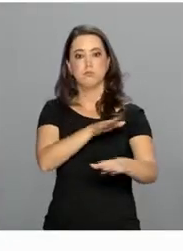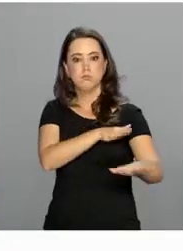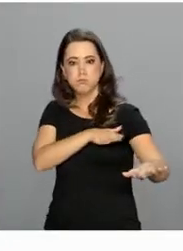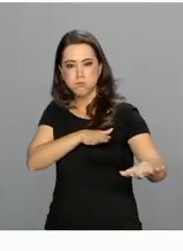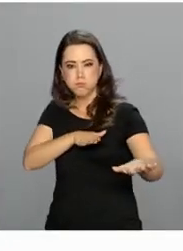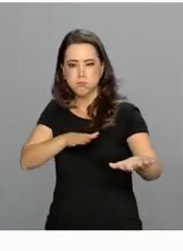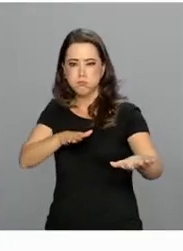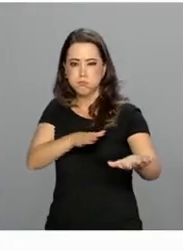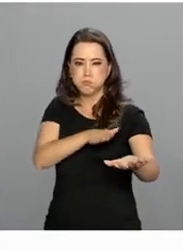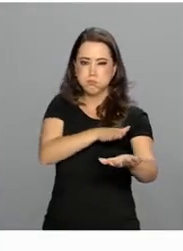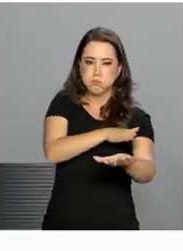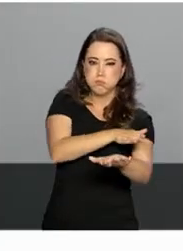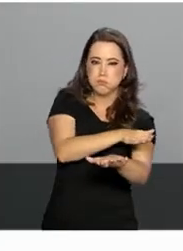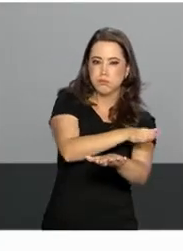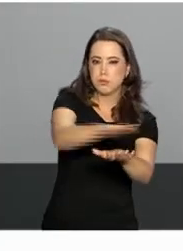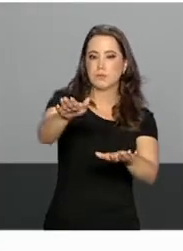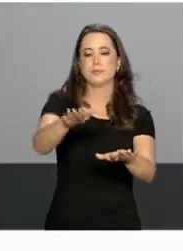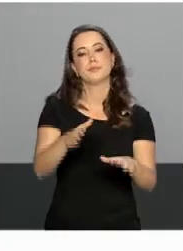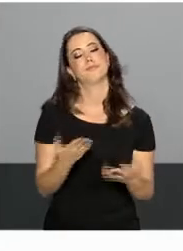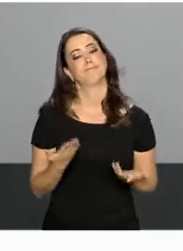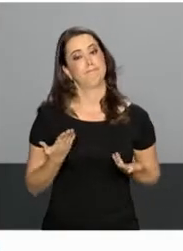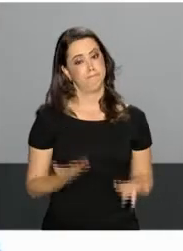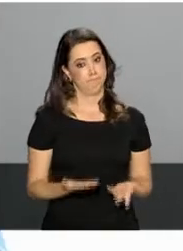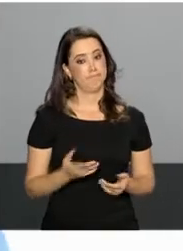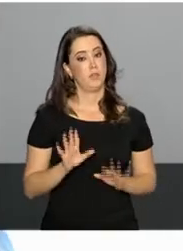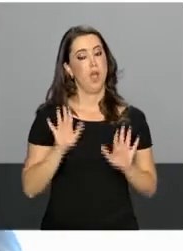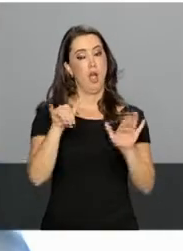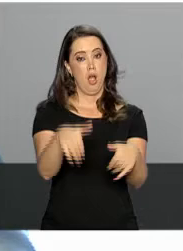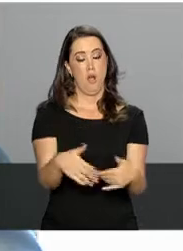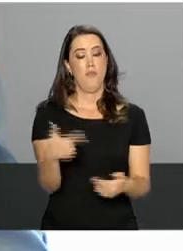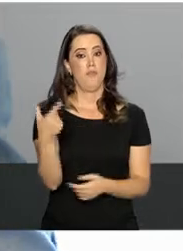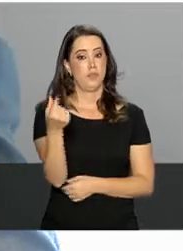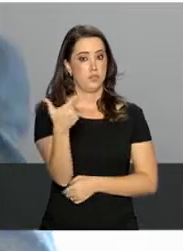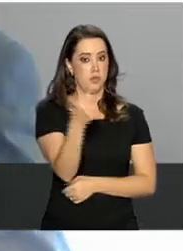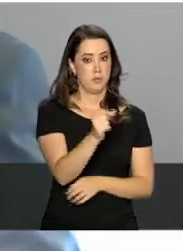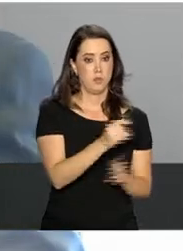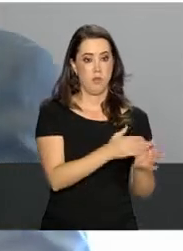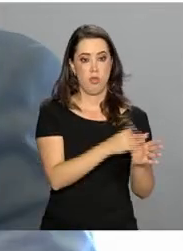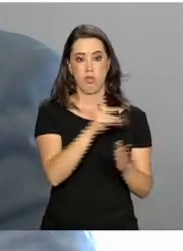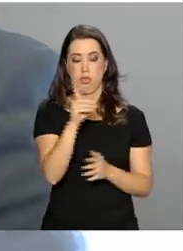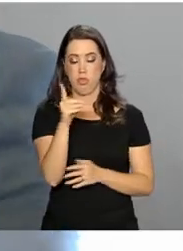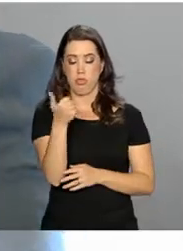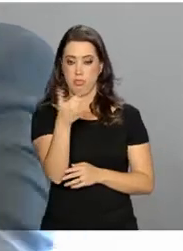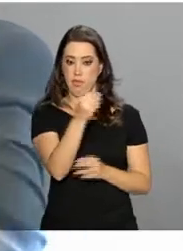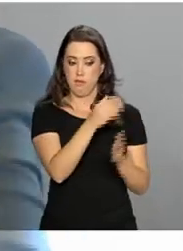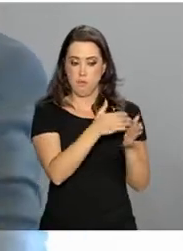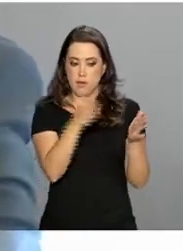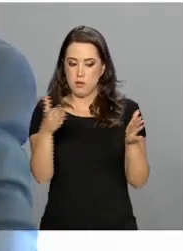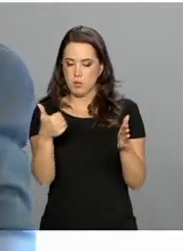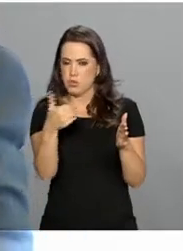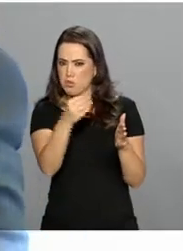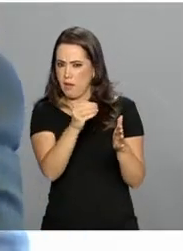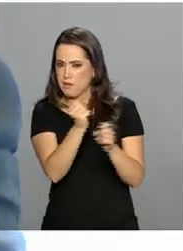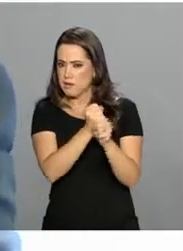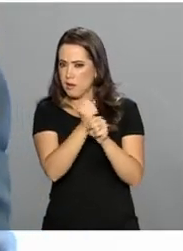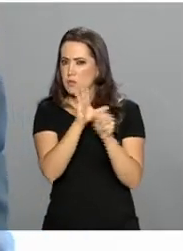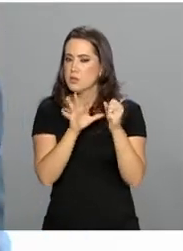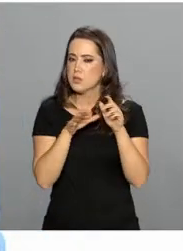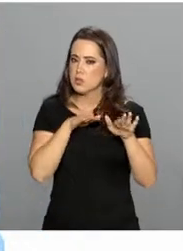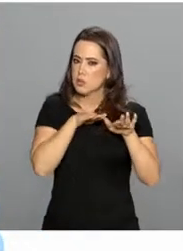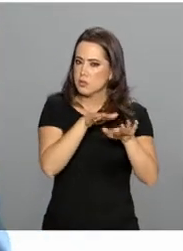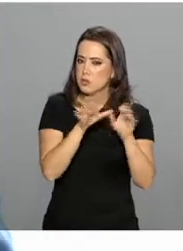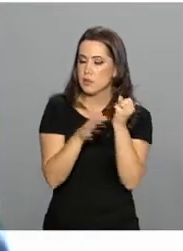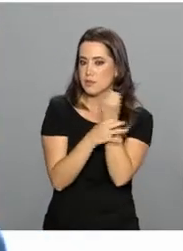de 2020, quando se encerra a década do trânsito seguro, que é exatamente um objetivo estabelecido